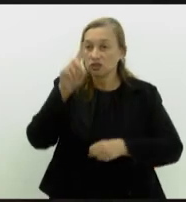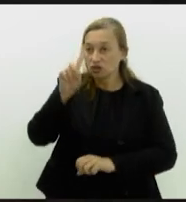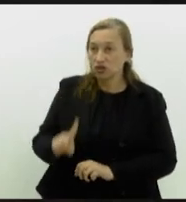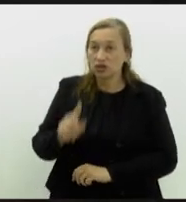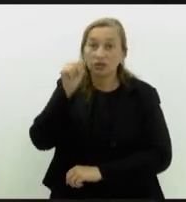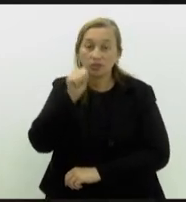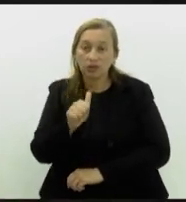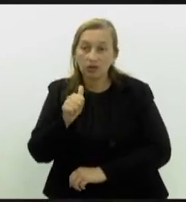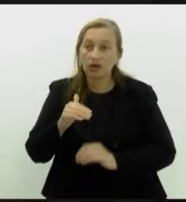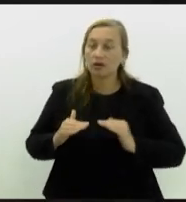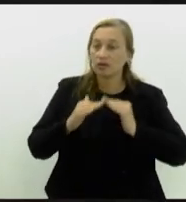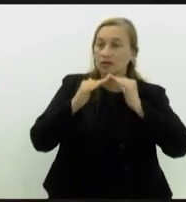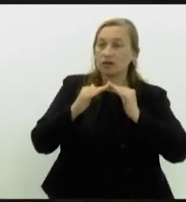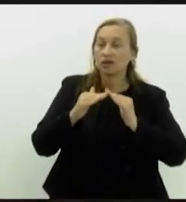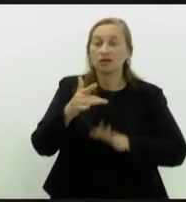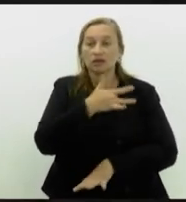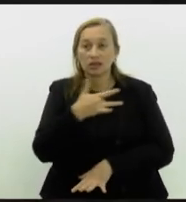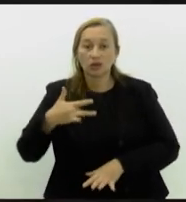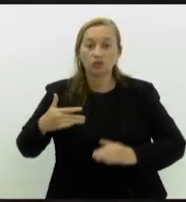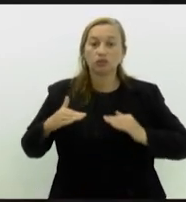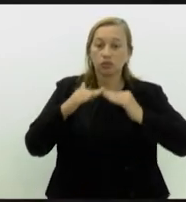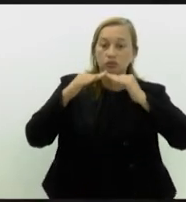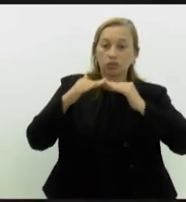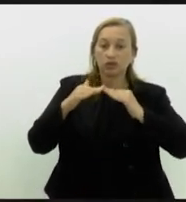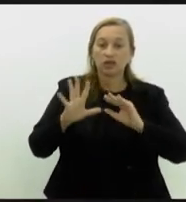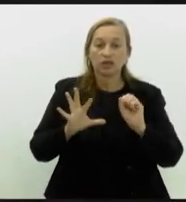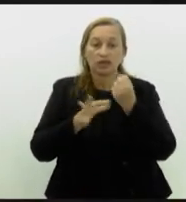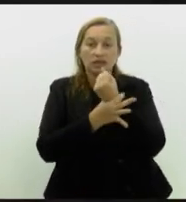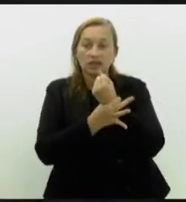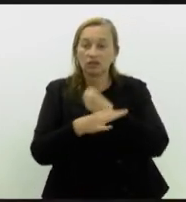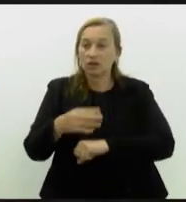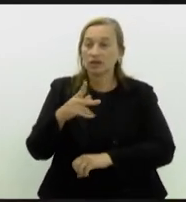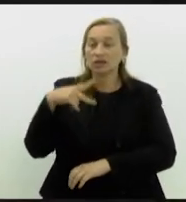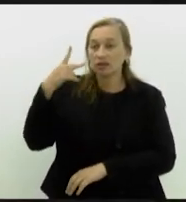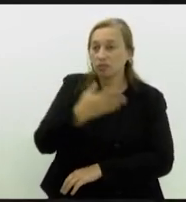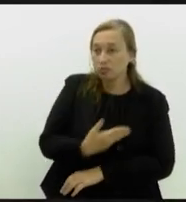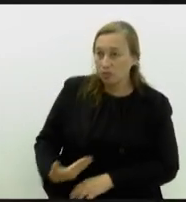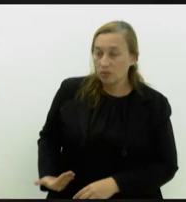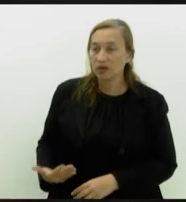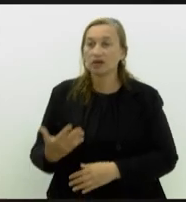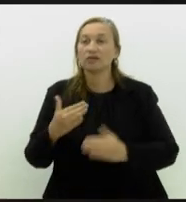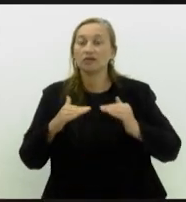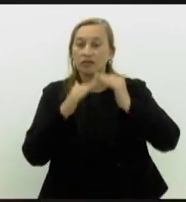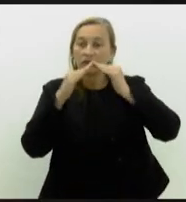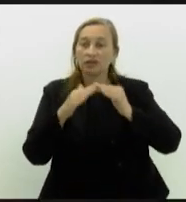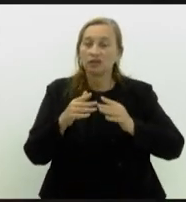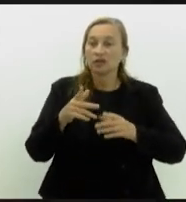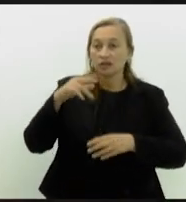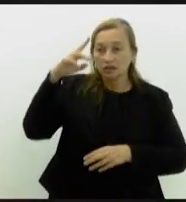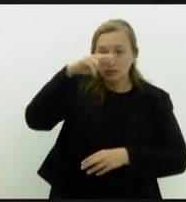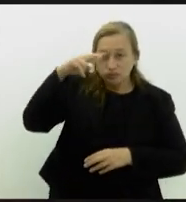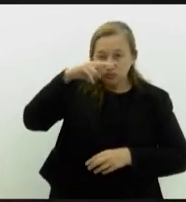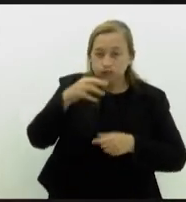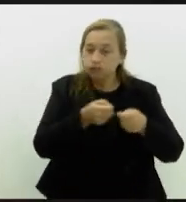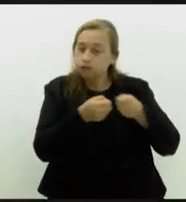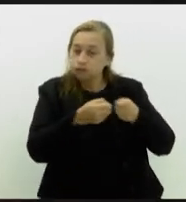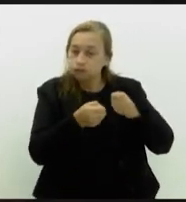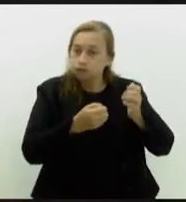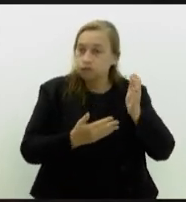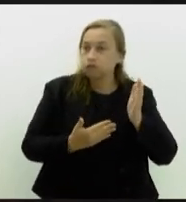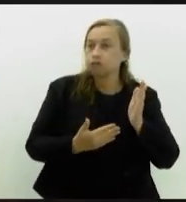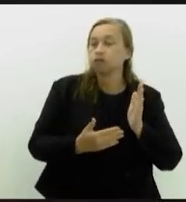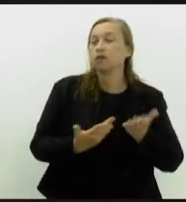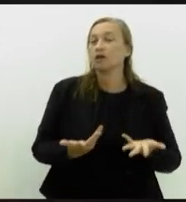da Mulher, favorável, Saúde, favorável, Segurança Pública, favorável, Orçamento, Finanças, Fiscalização Financeira e Controle,